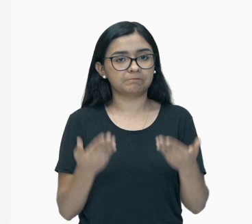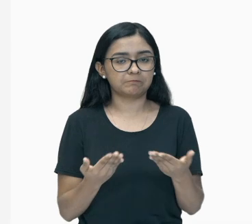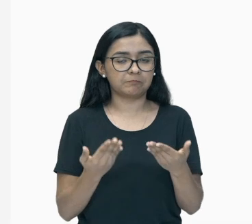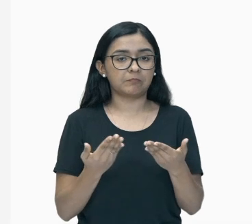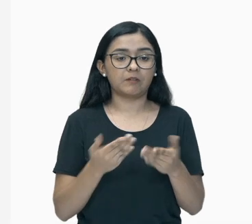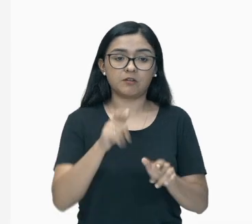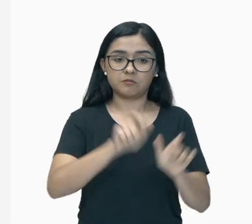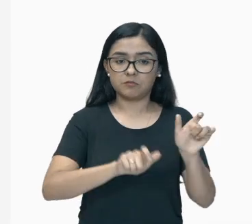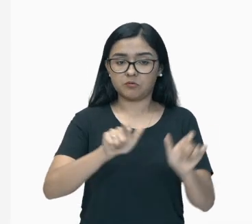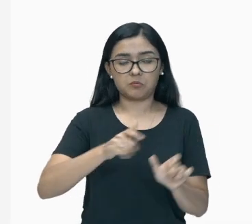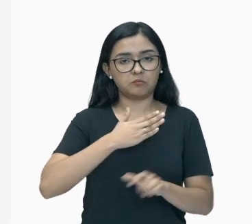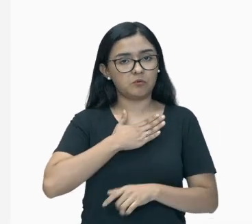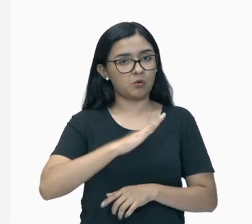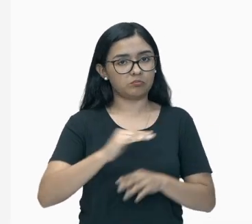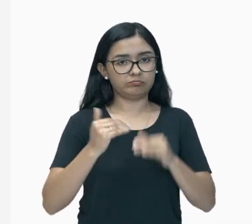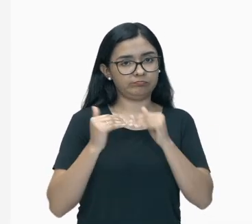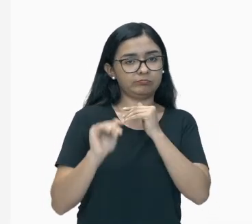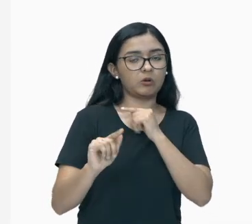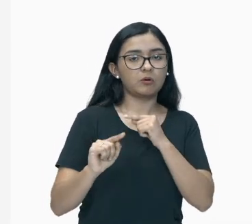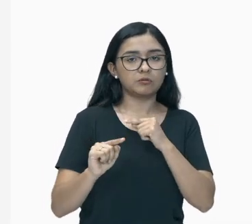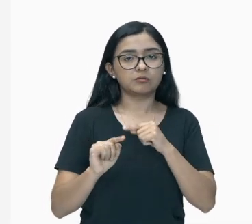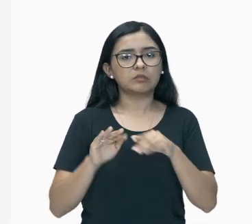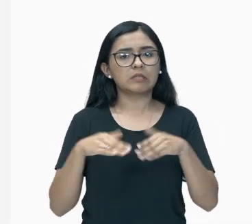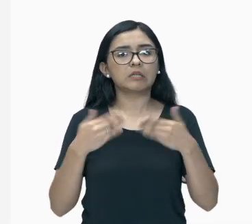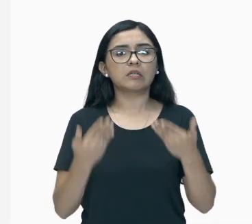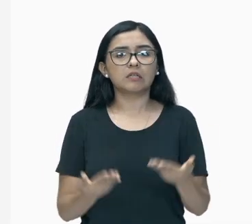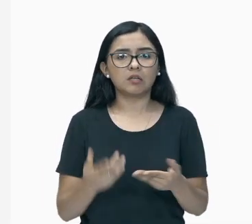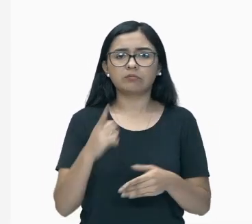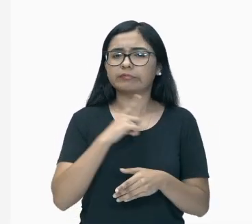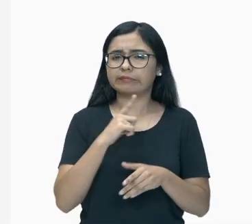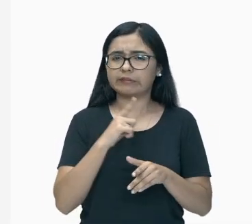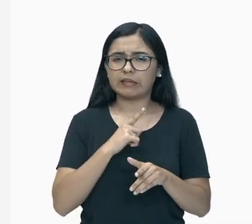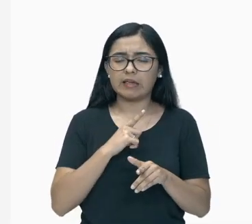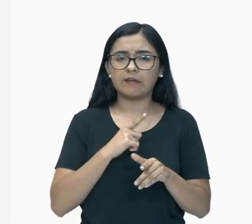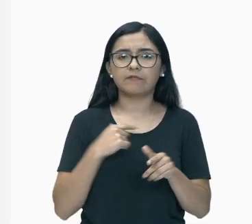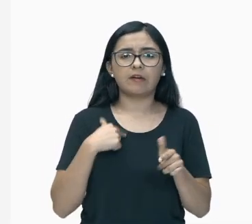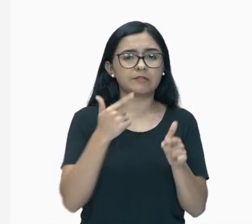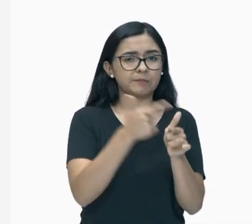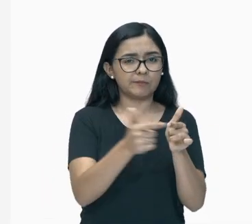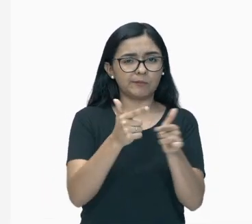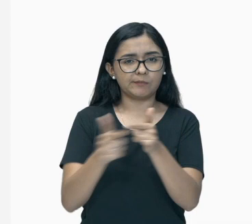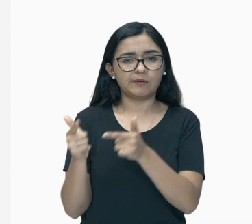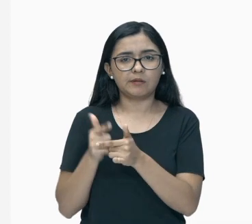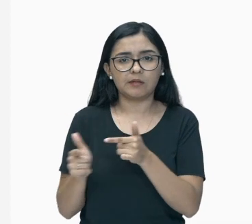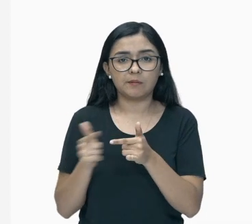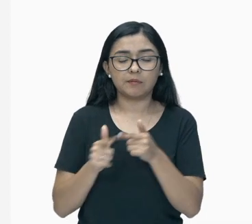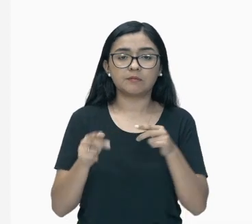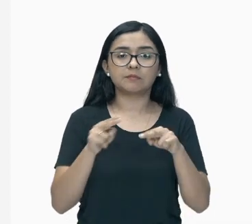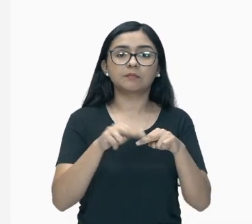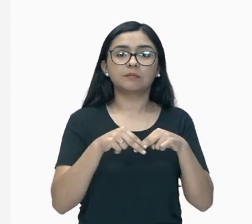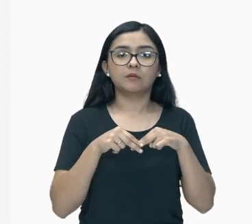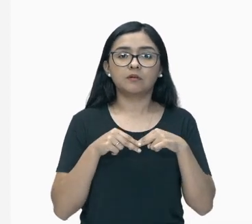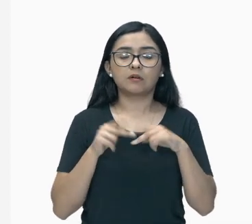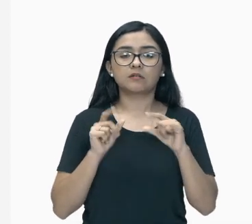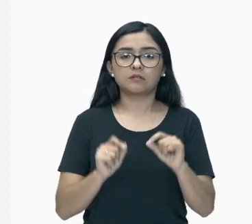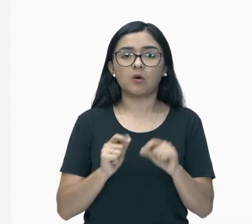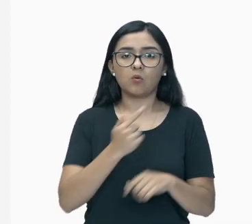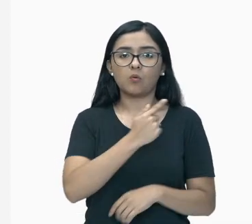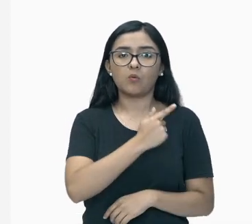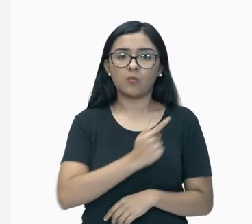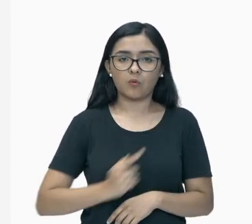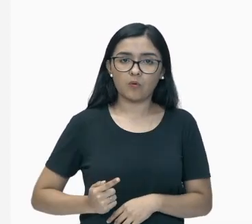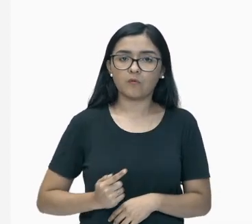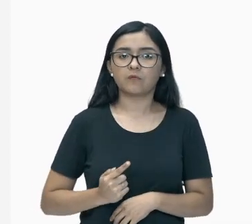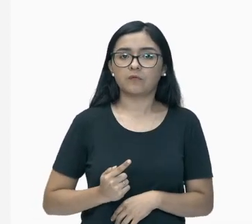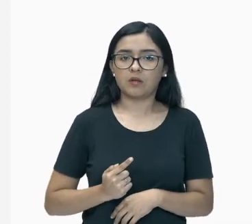os colonos. Então, a taxação gerou fortes protestos dos colonos, obrigando o governo inglês a revogar